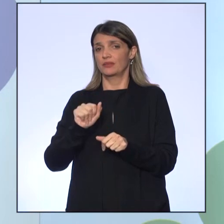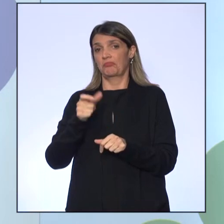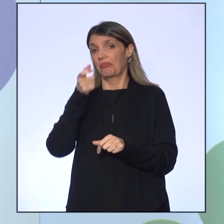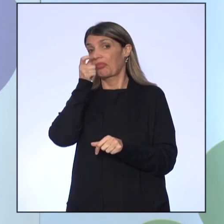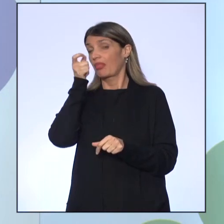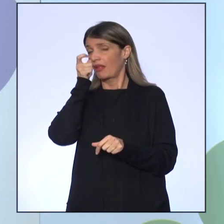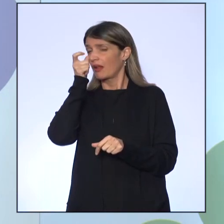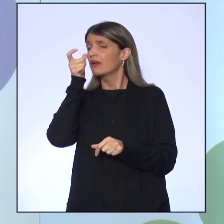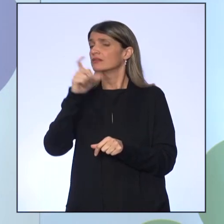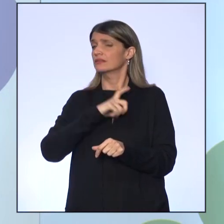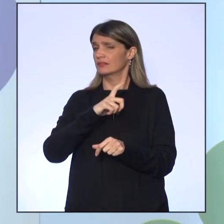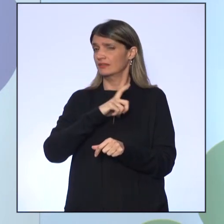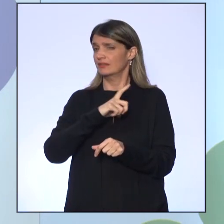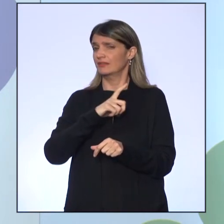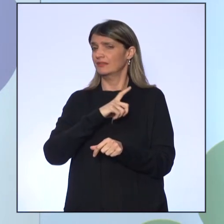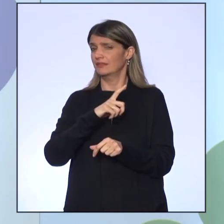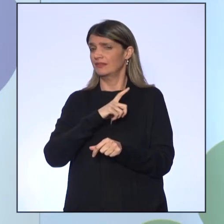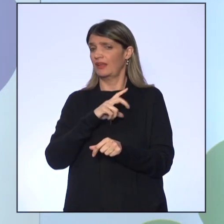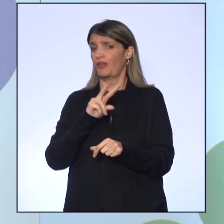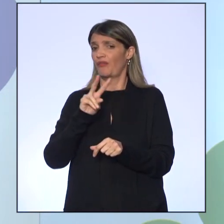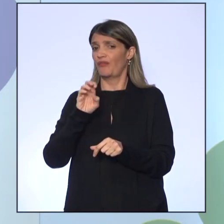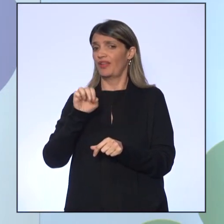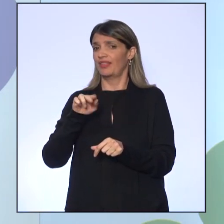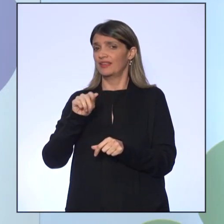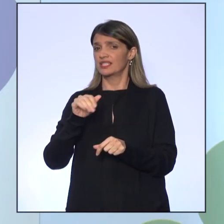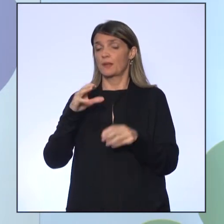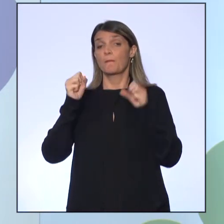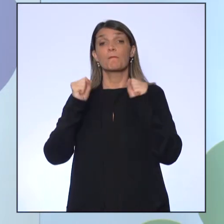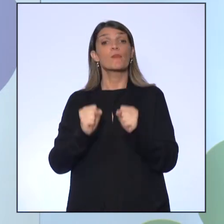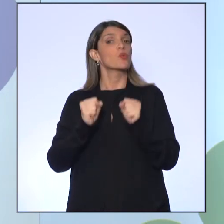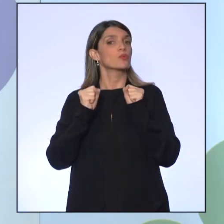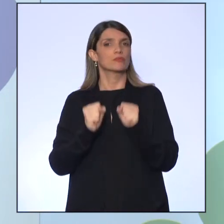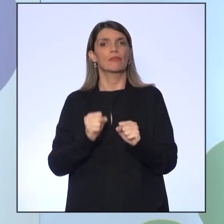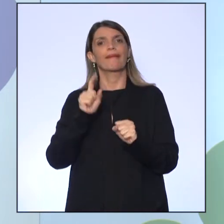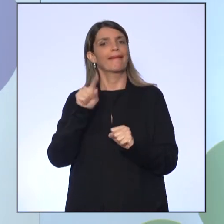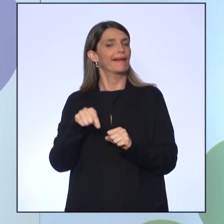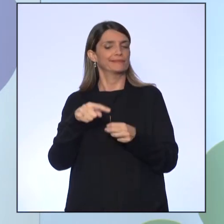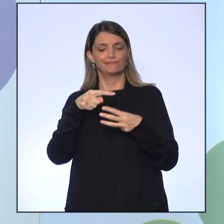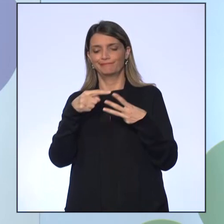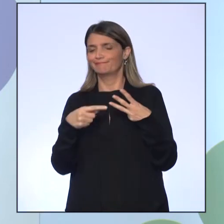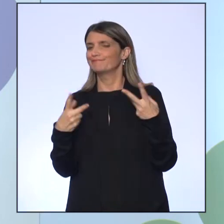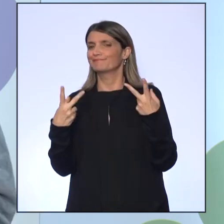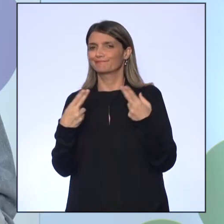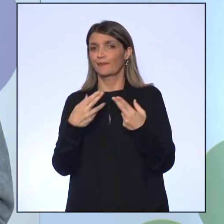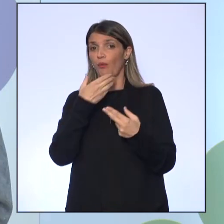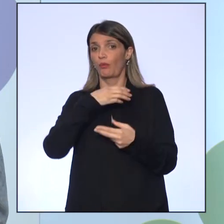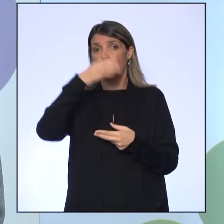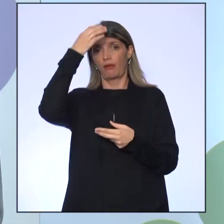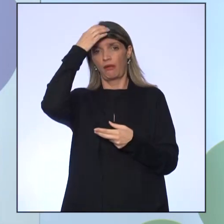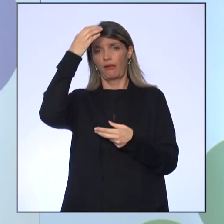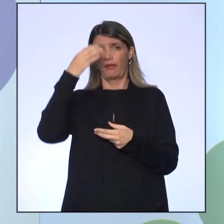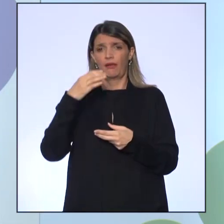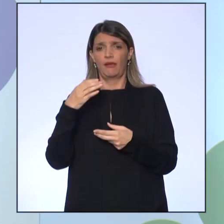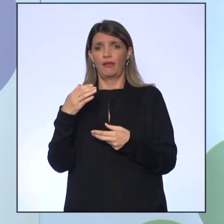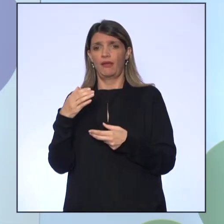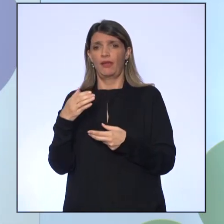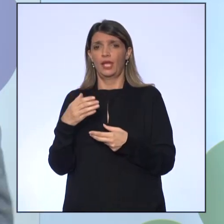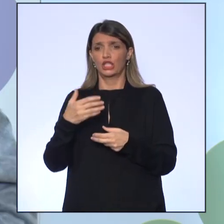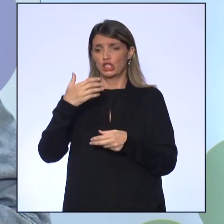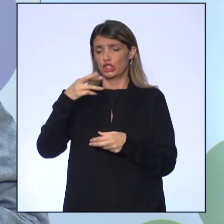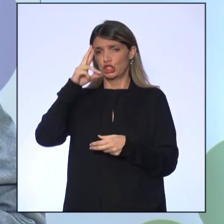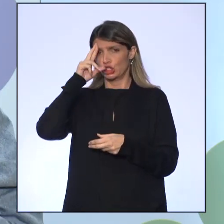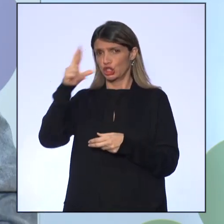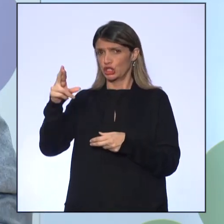interesse, né? E o Renan simplificou com a palavra poder. E é bem isso, né? Agora o rei Henrique VIII, sendo chefe político e religioso,